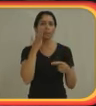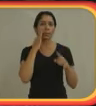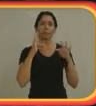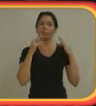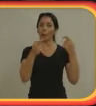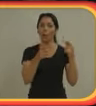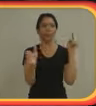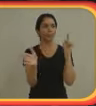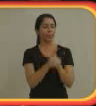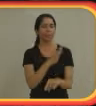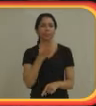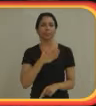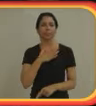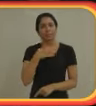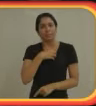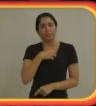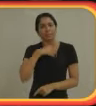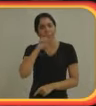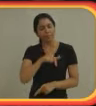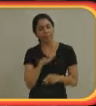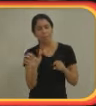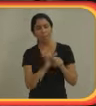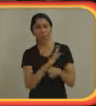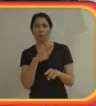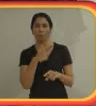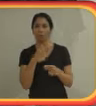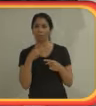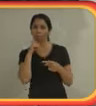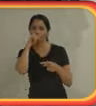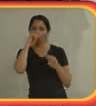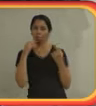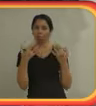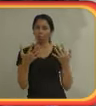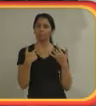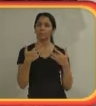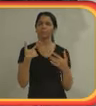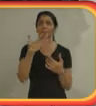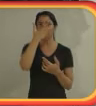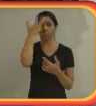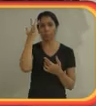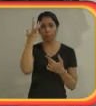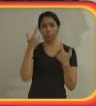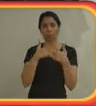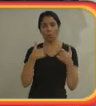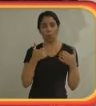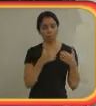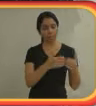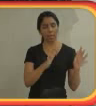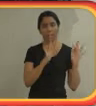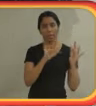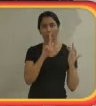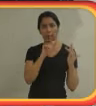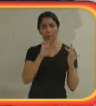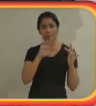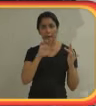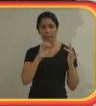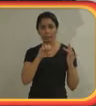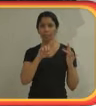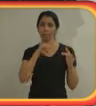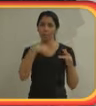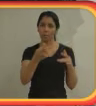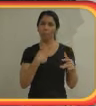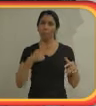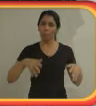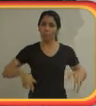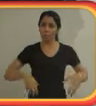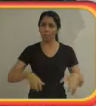pergunta sinto isso pra que é mim. uma pergunta meio capciosa, assim. Então, as pessoas acham que porque eu comecei a namorar com o Guilherme depois dele